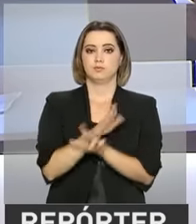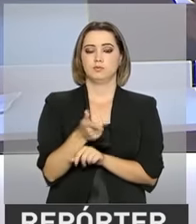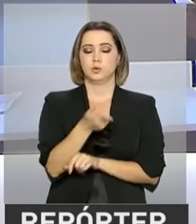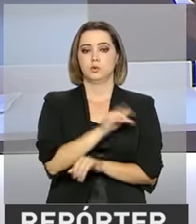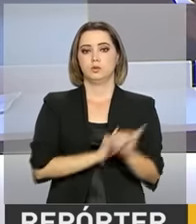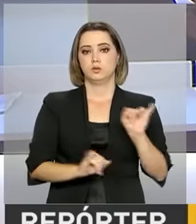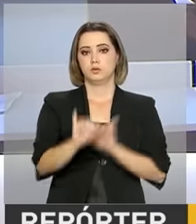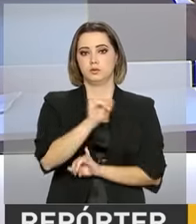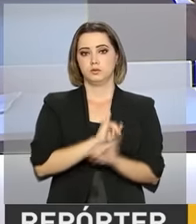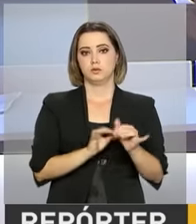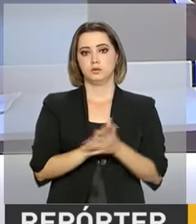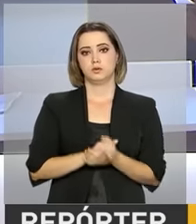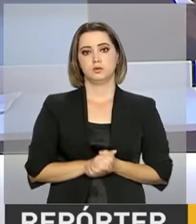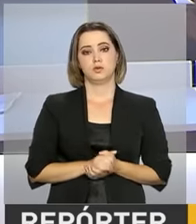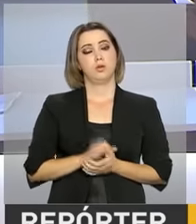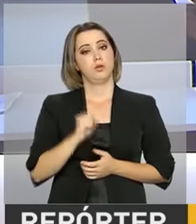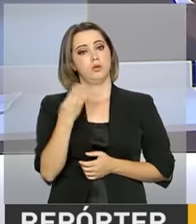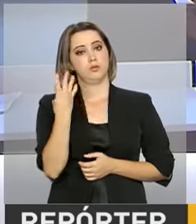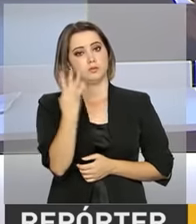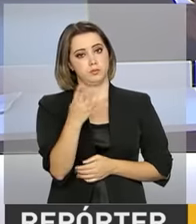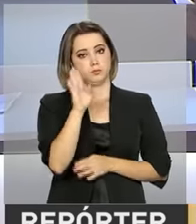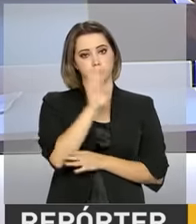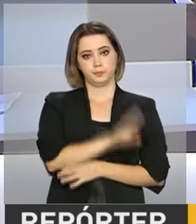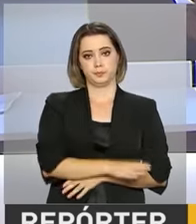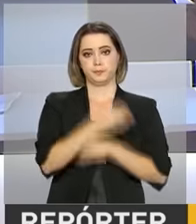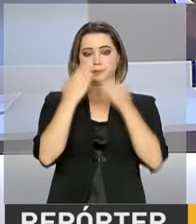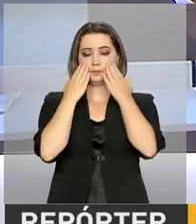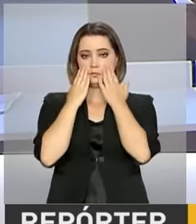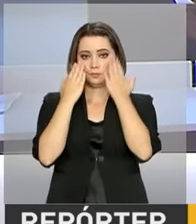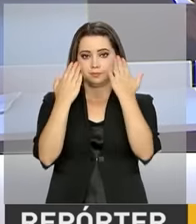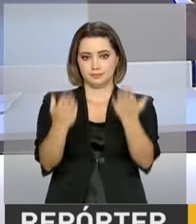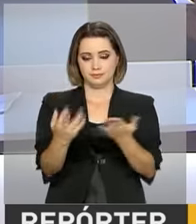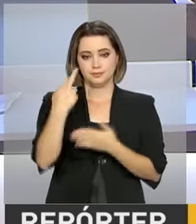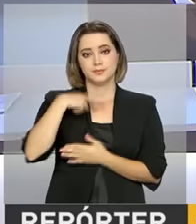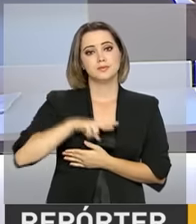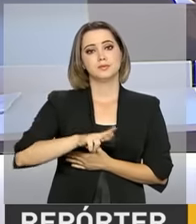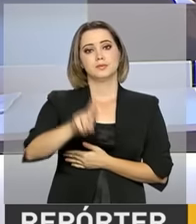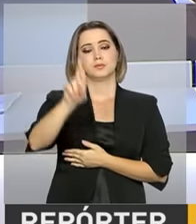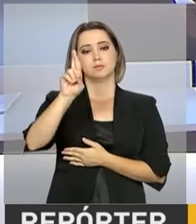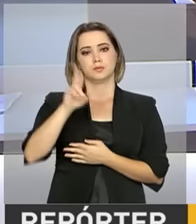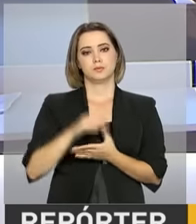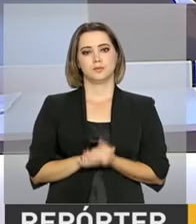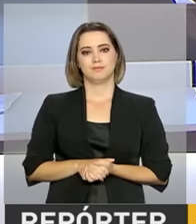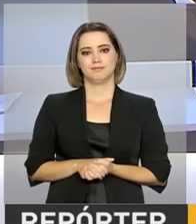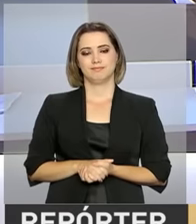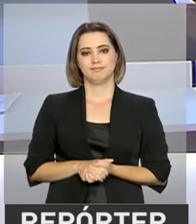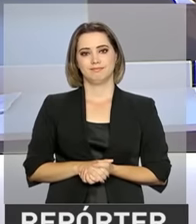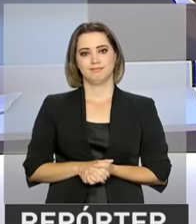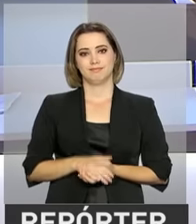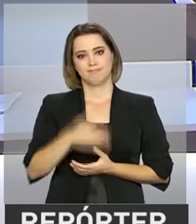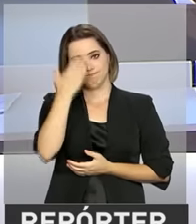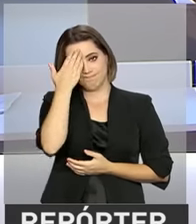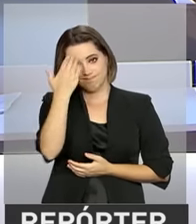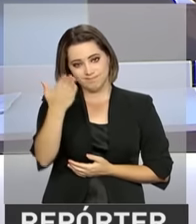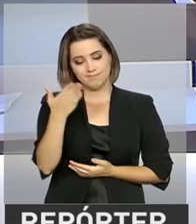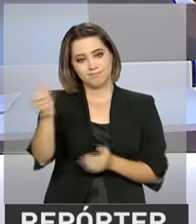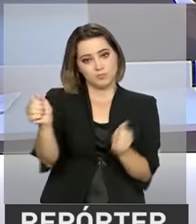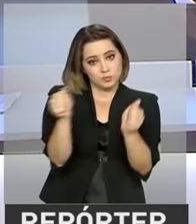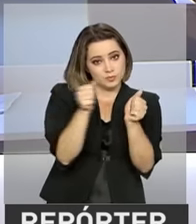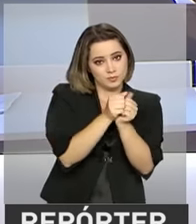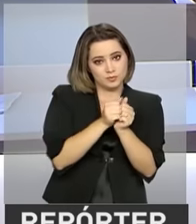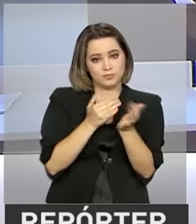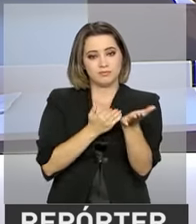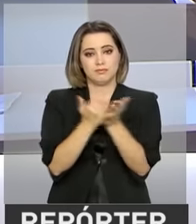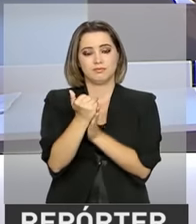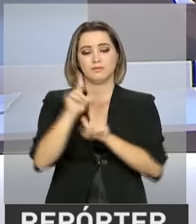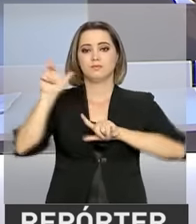qualquer momento com outras informações ou às 4 da tarde na próxima edição do repórter NBR Obrigado pela sua companhia